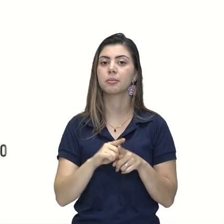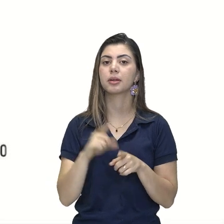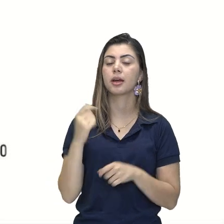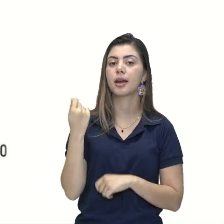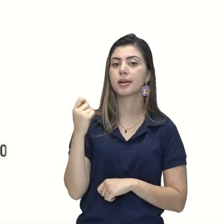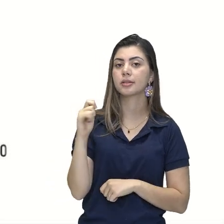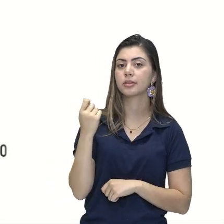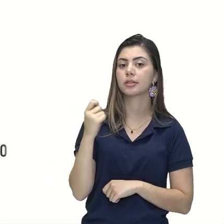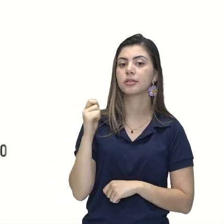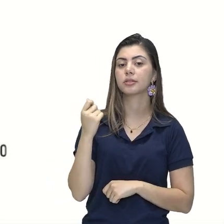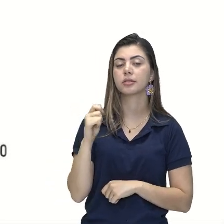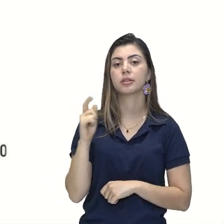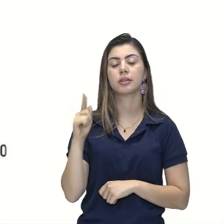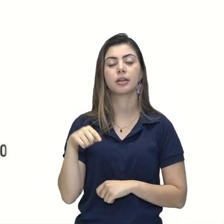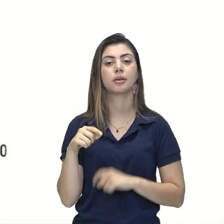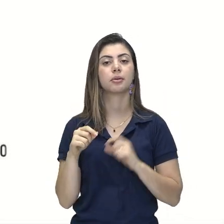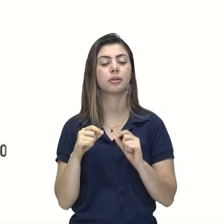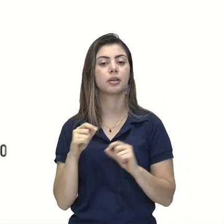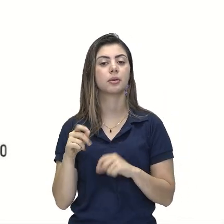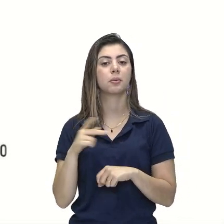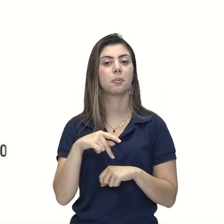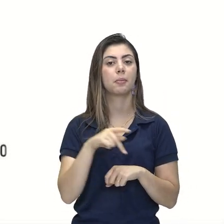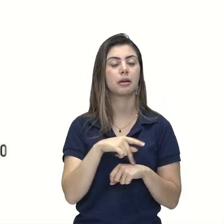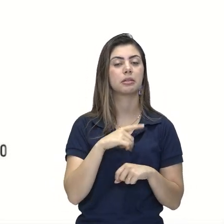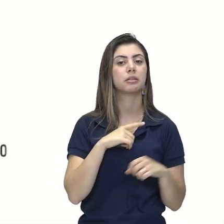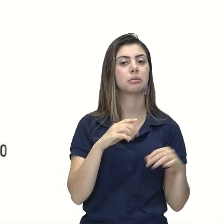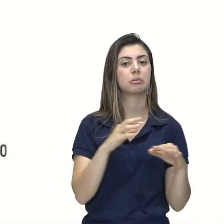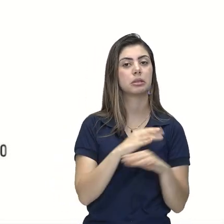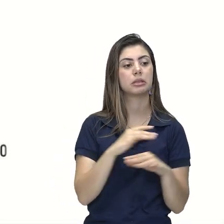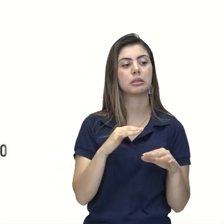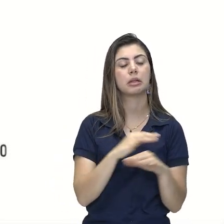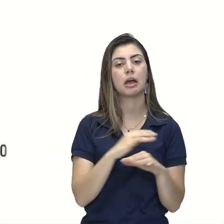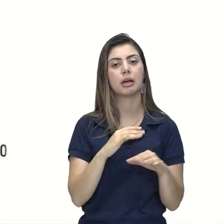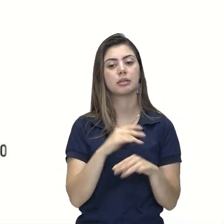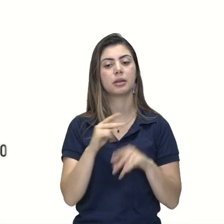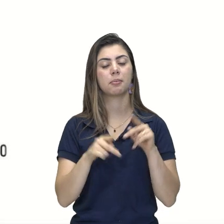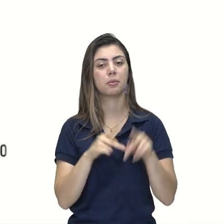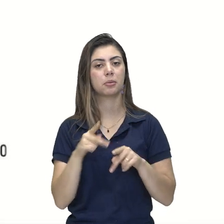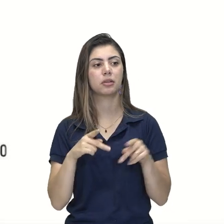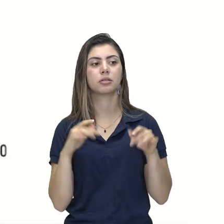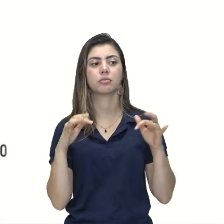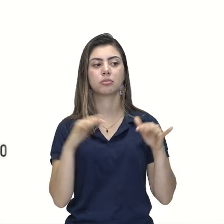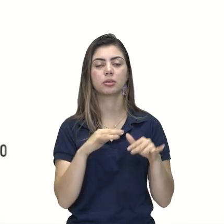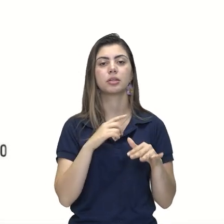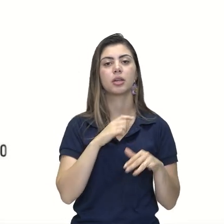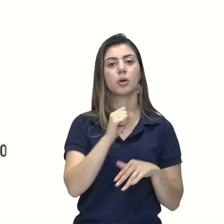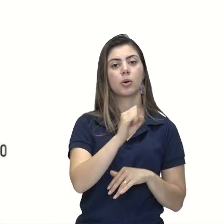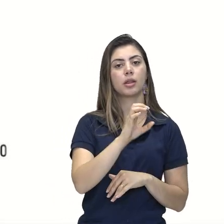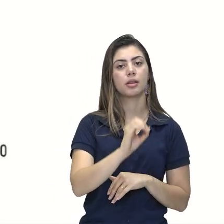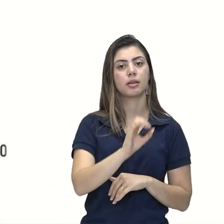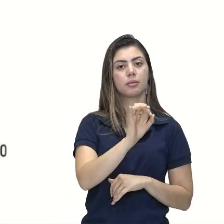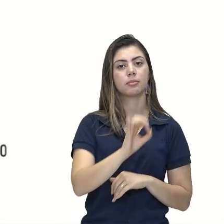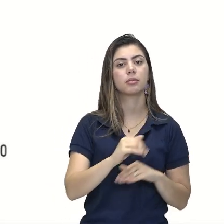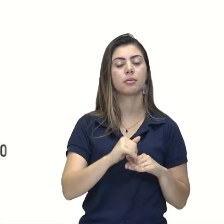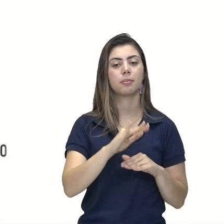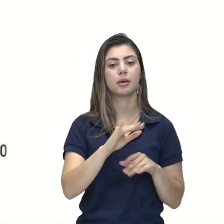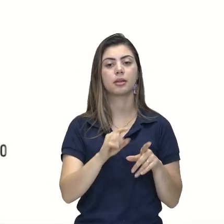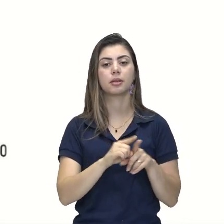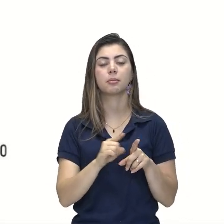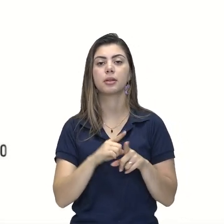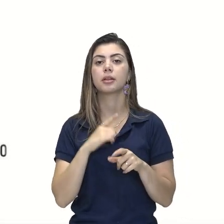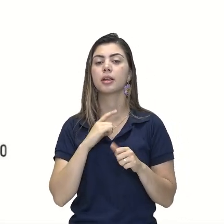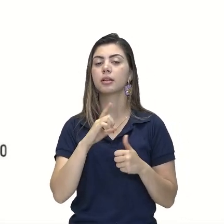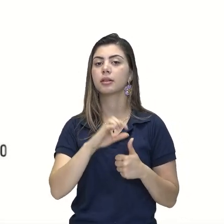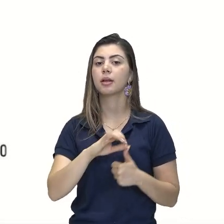Argentina também, que é um país muito urbanizado, né, que está acima dos 80%. Nós temos na América do Norte,